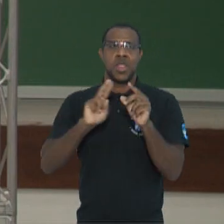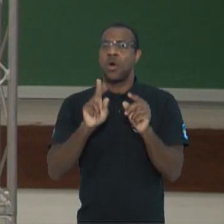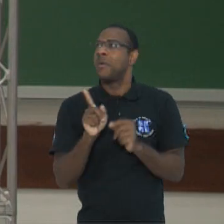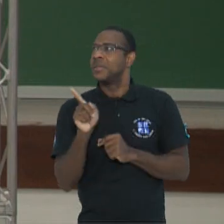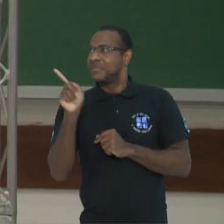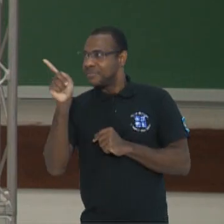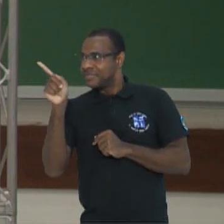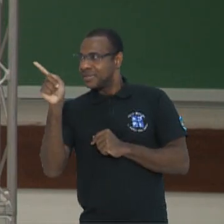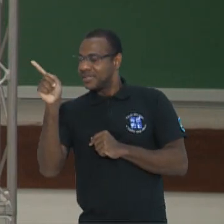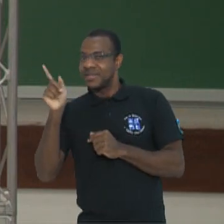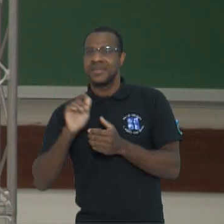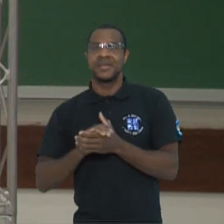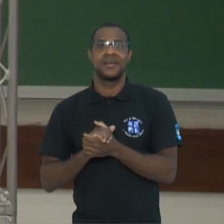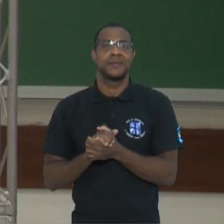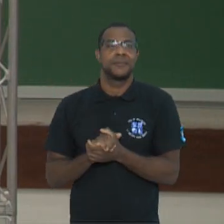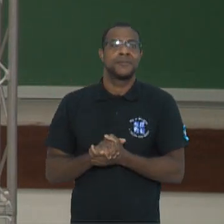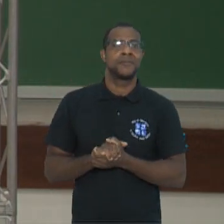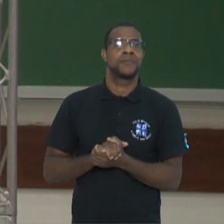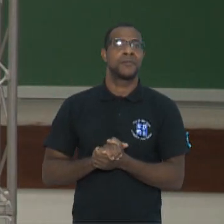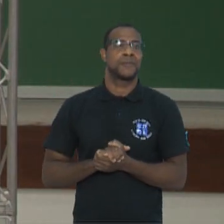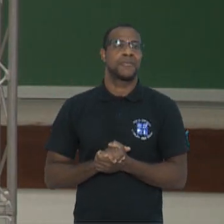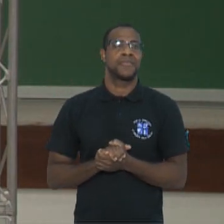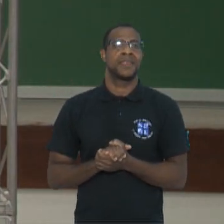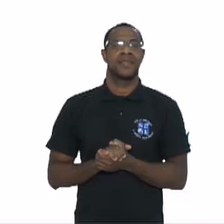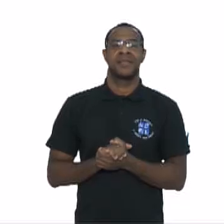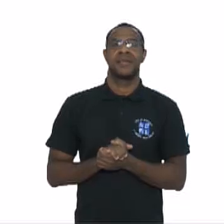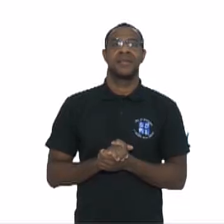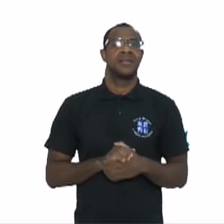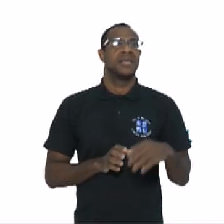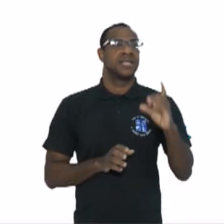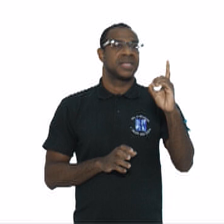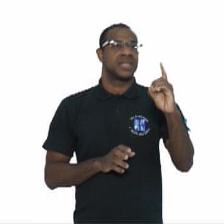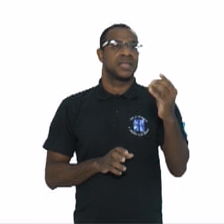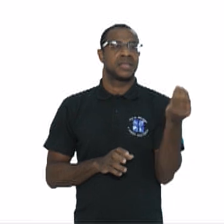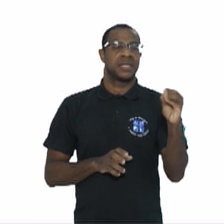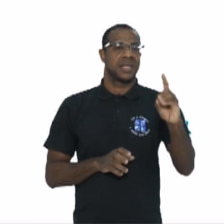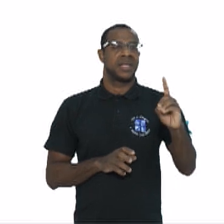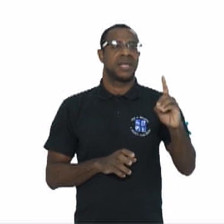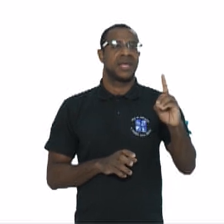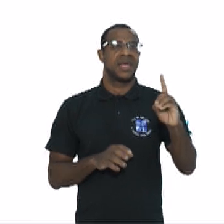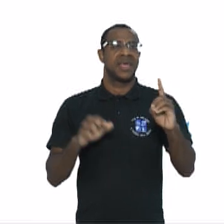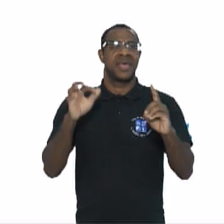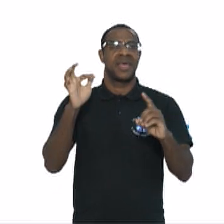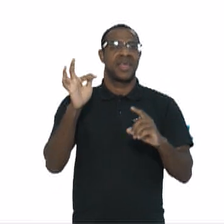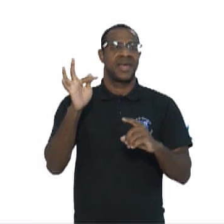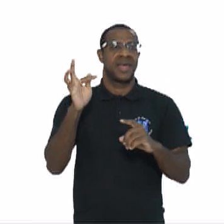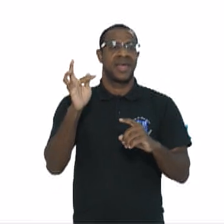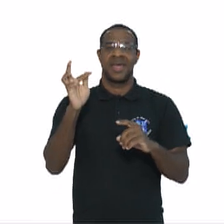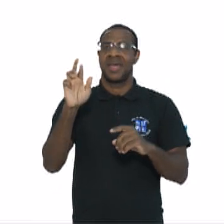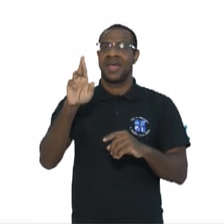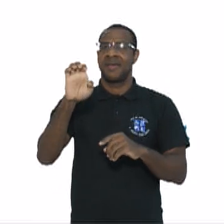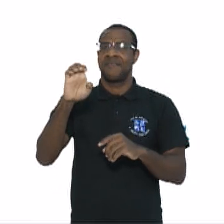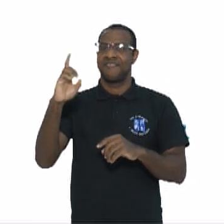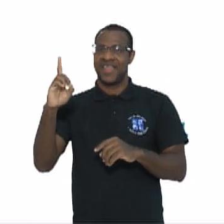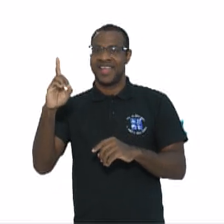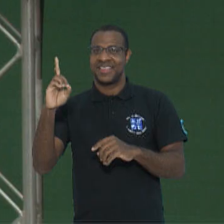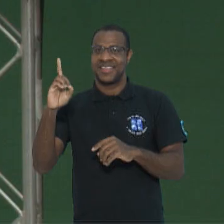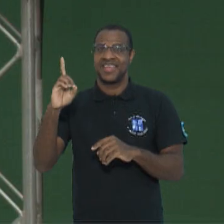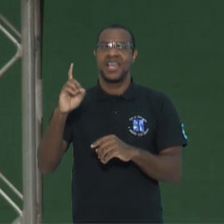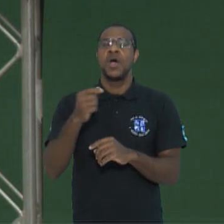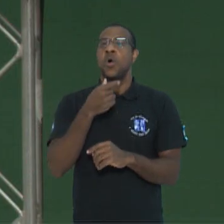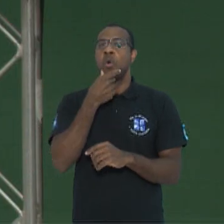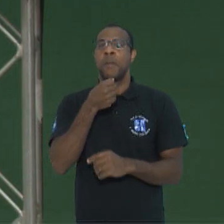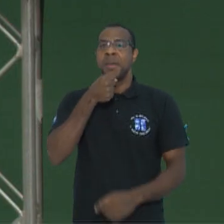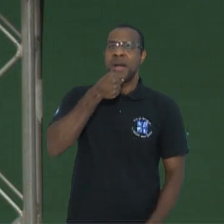to be, it's the question. E Freddie Mercury, o cantor, o show deve continuar. Quando a gente fala